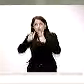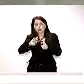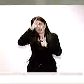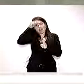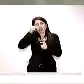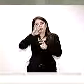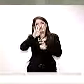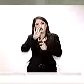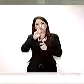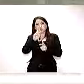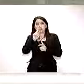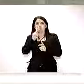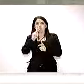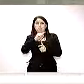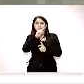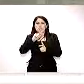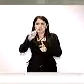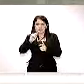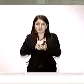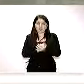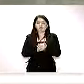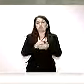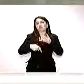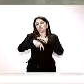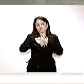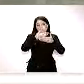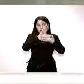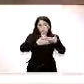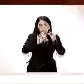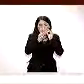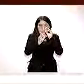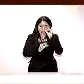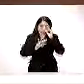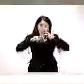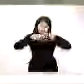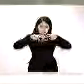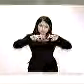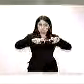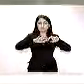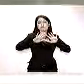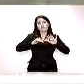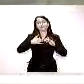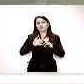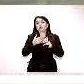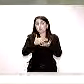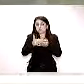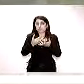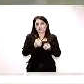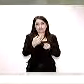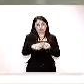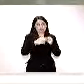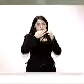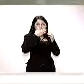foi longamente analisada em preliminar eu conheço conhecido no mérito verifico que as razões